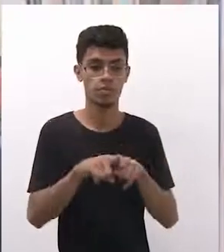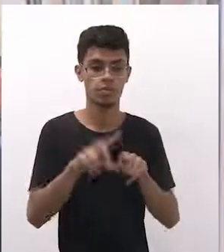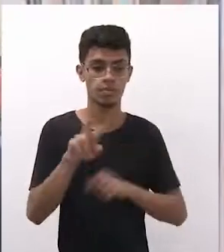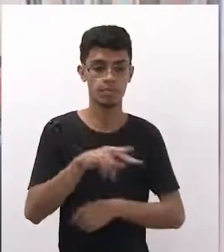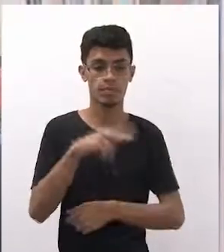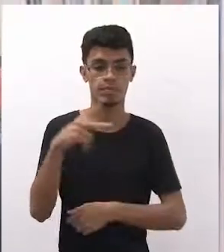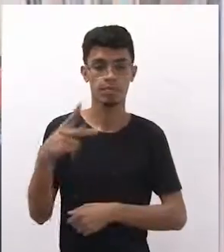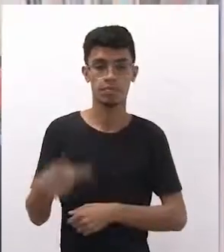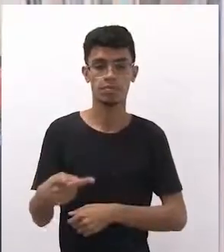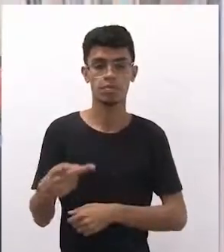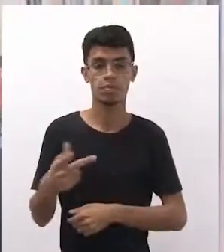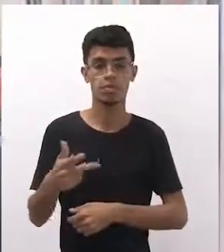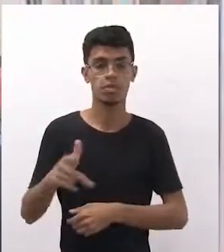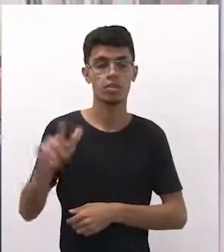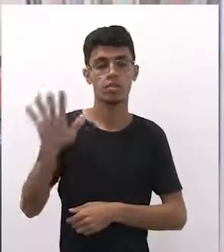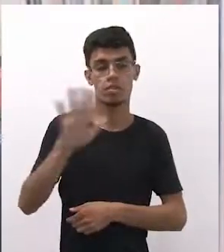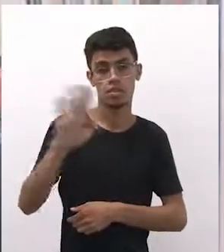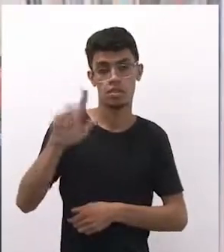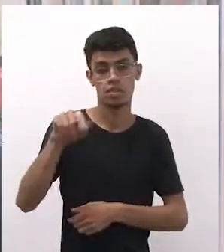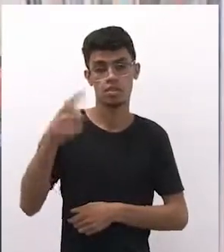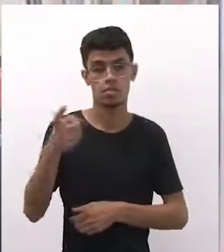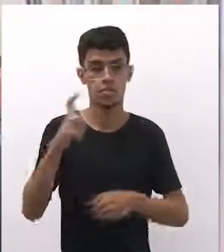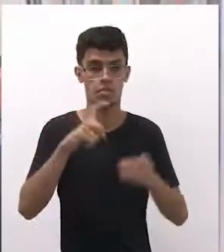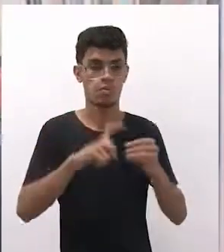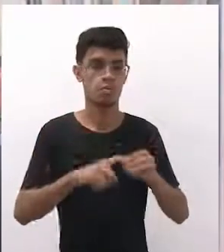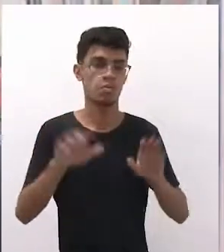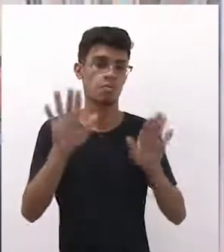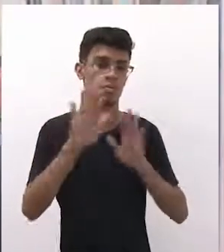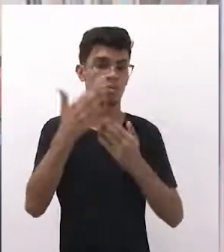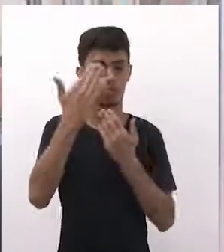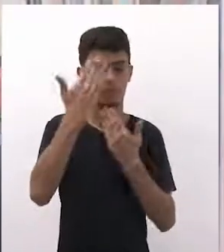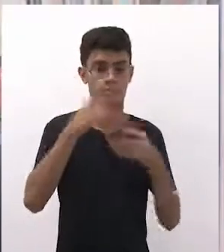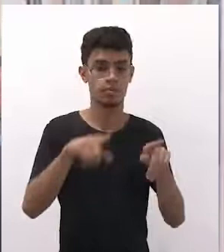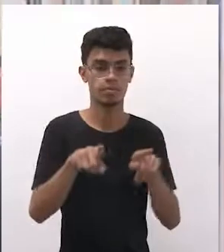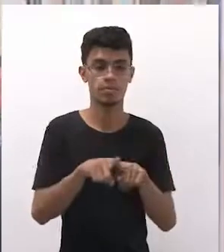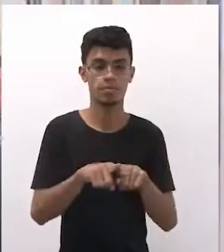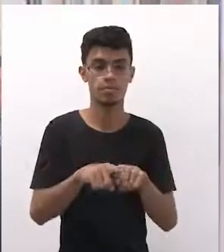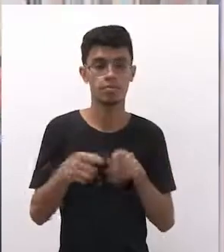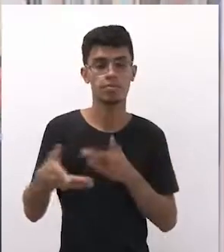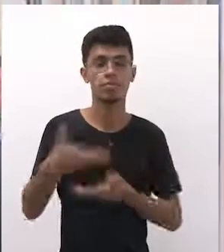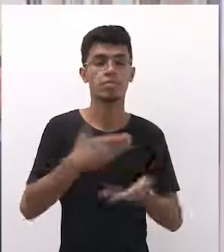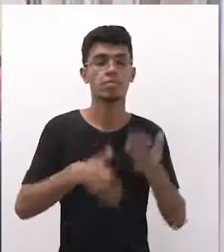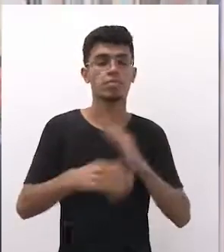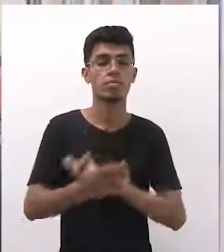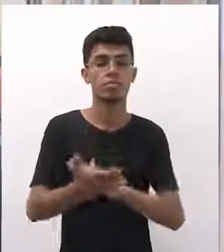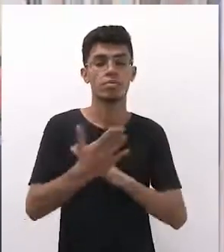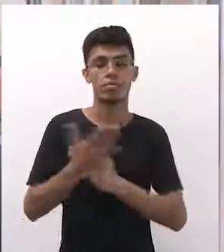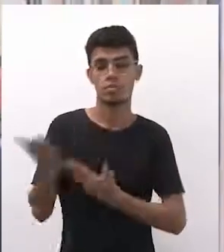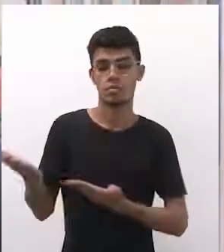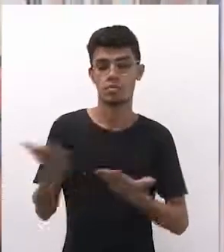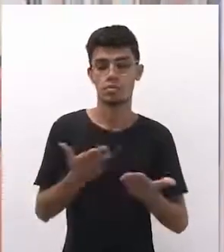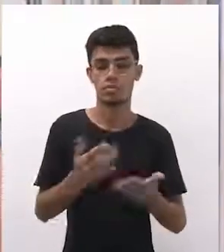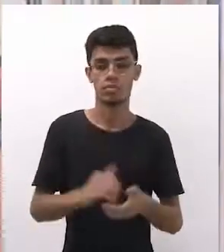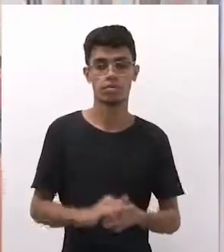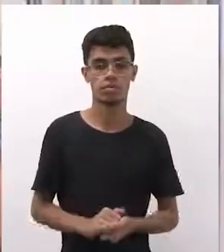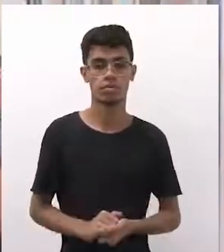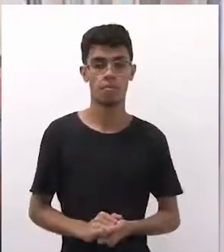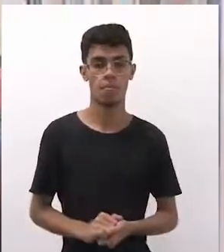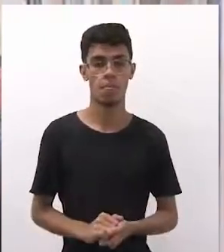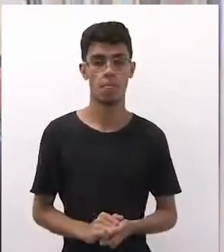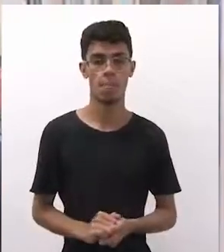já pode se despedir, e eu volto também para me despedir do pessoal aqui e agradecer as contribuições. Mas passo a palavra para a senhora.